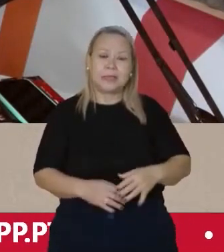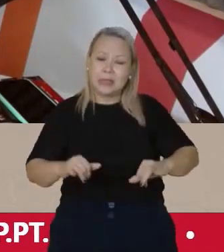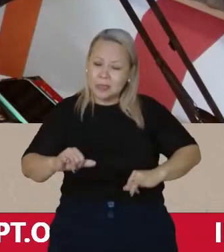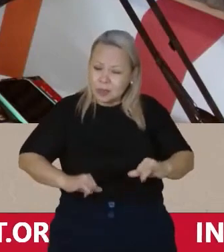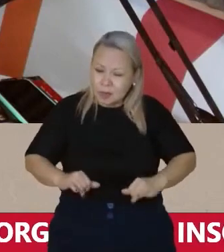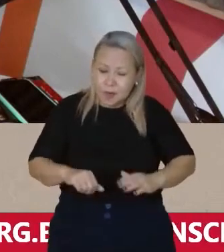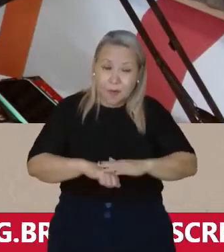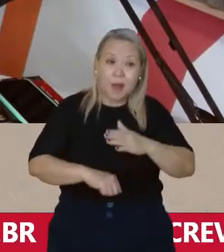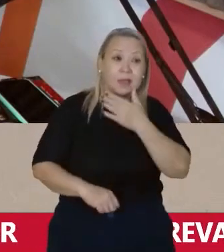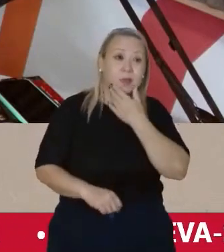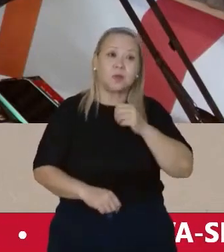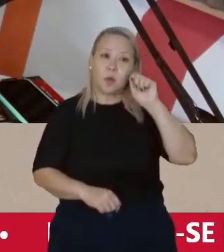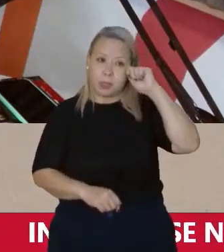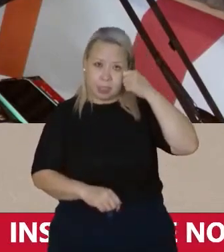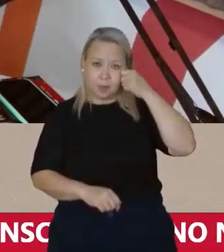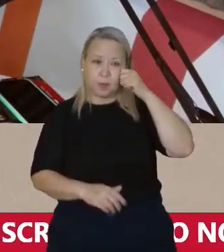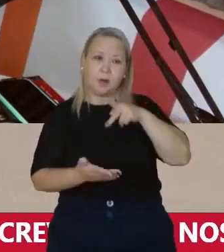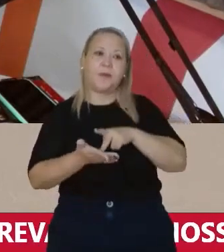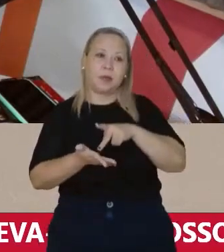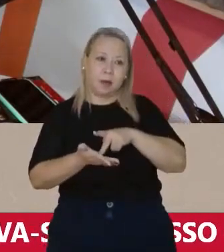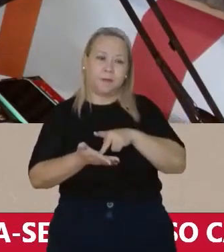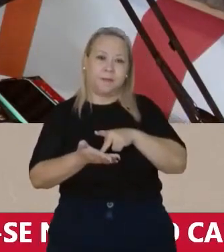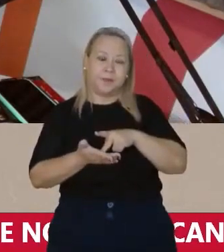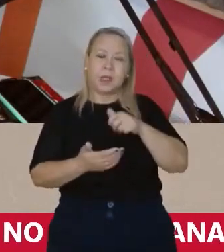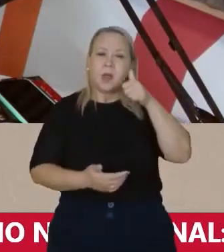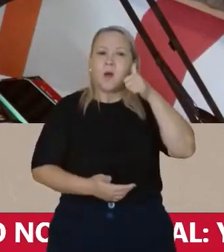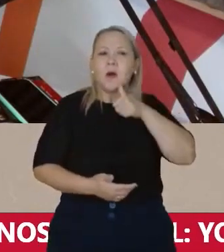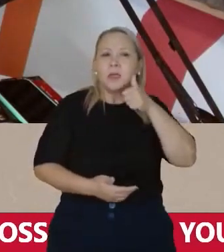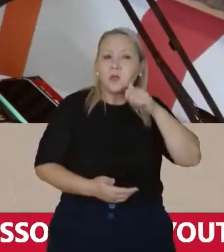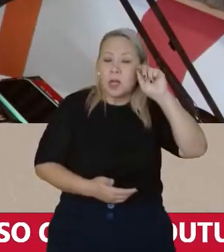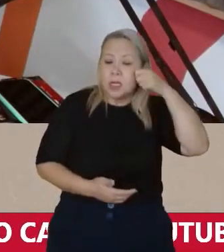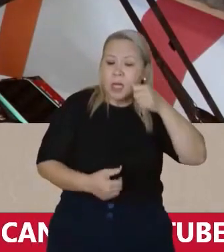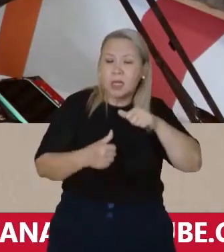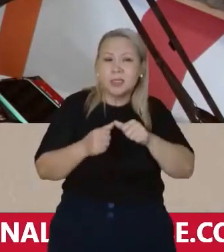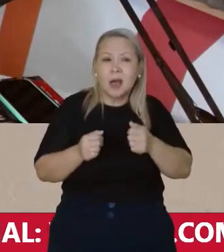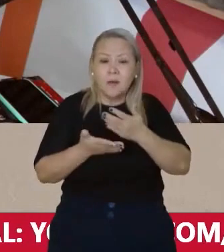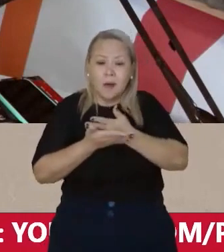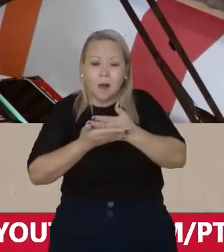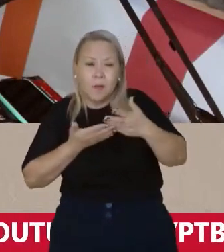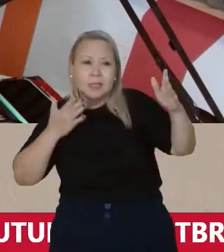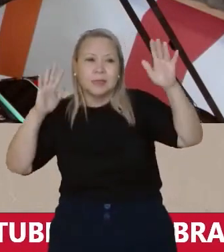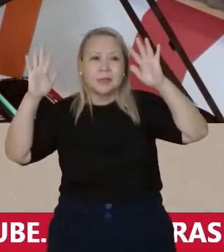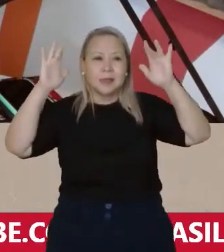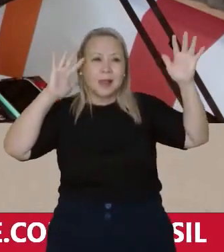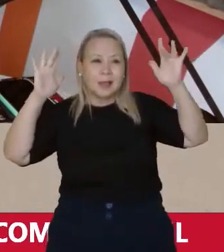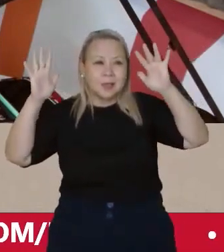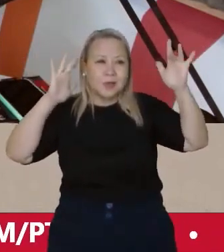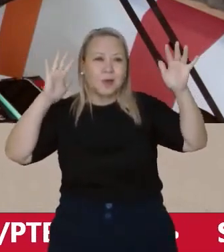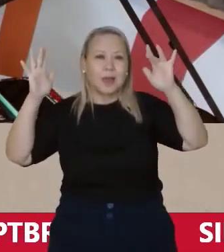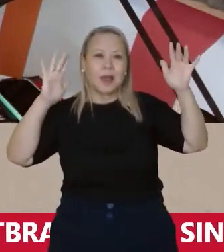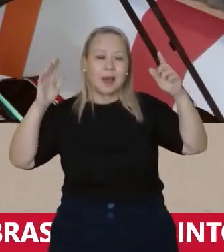muito mais do que os homens negros. As mulheres negras que estavam começando a sonhar, né?